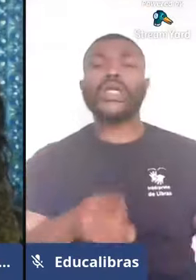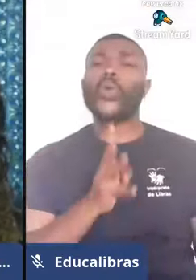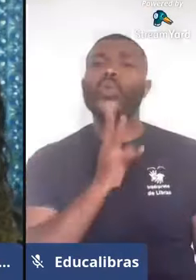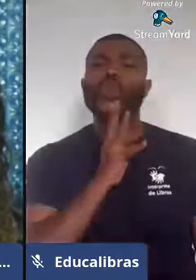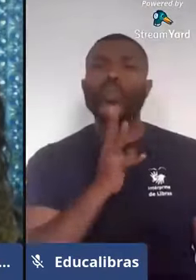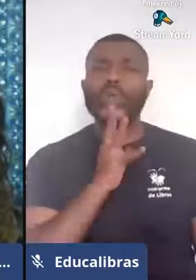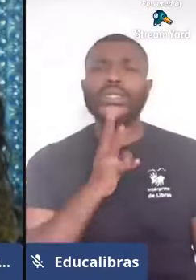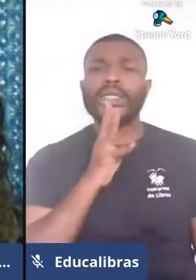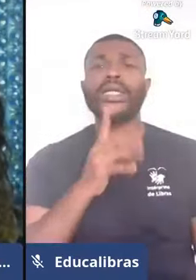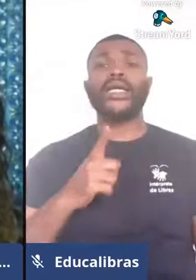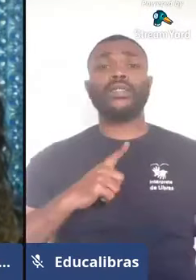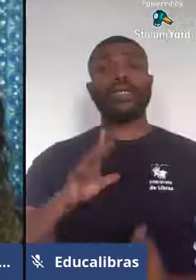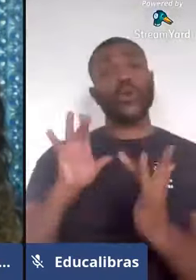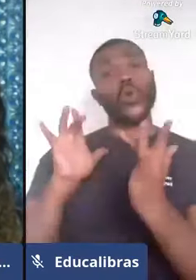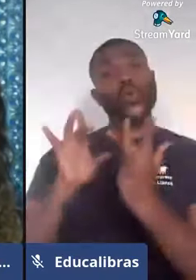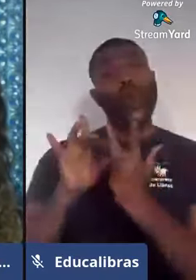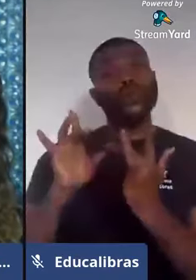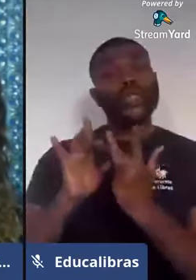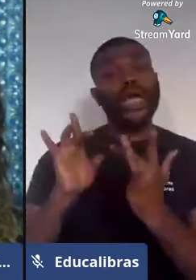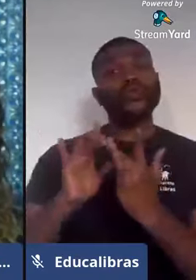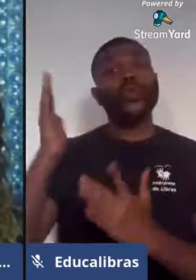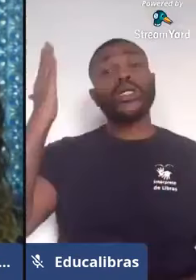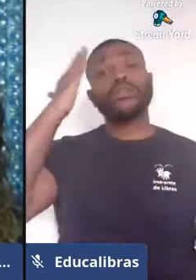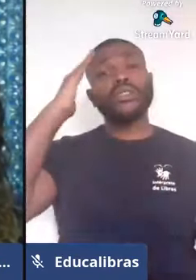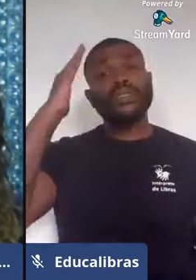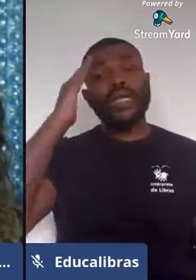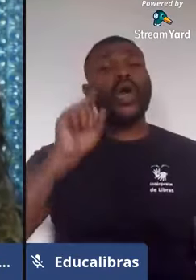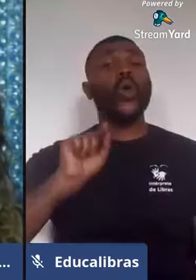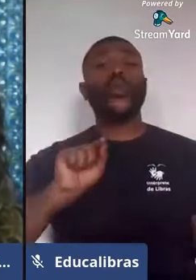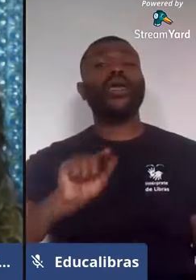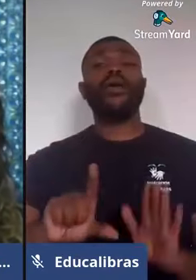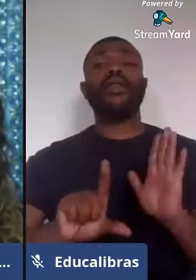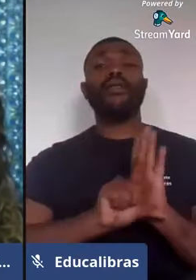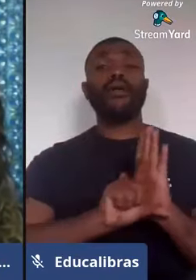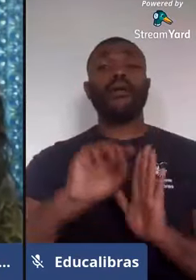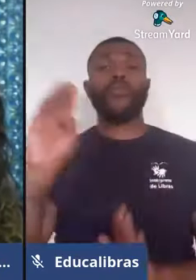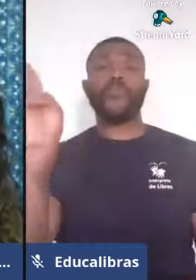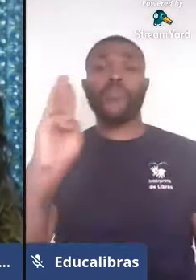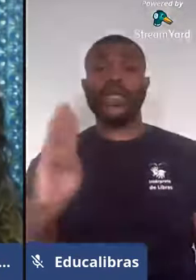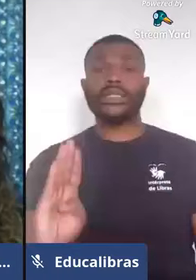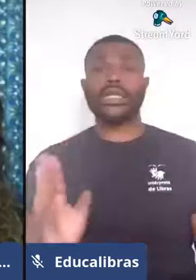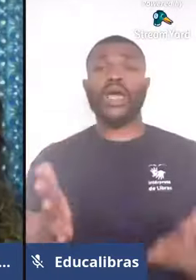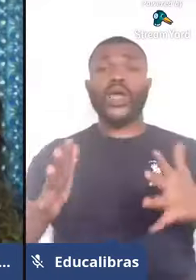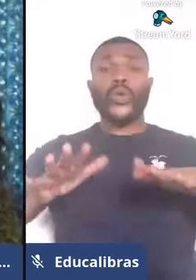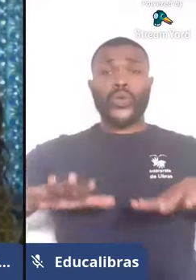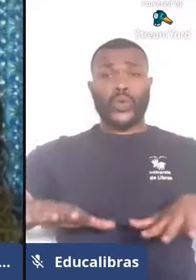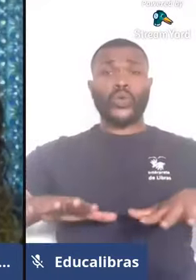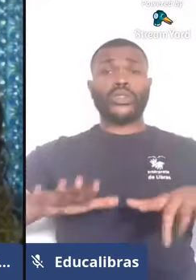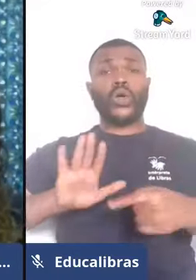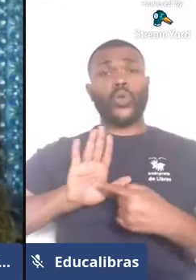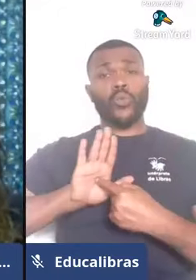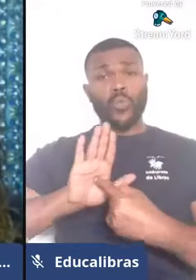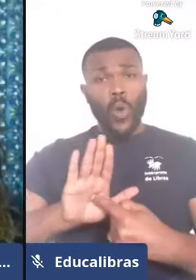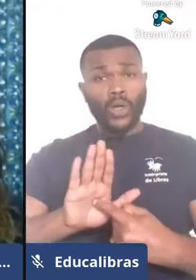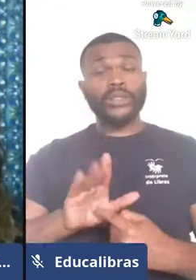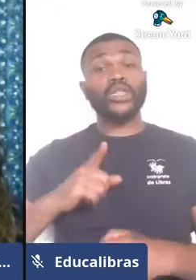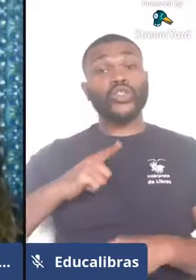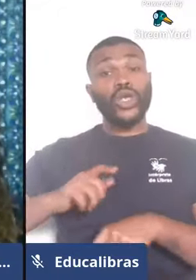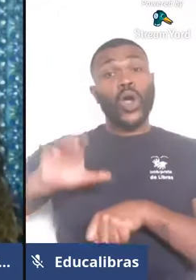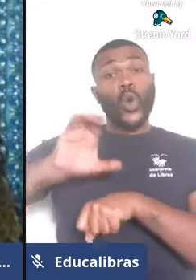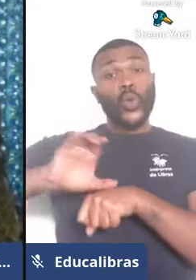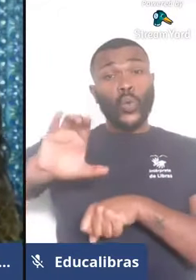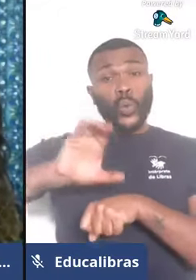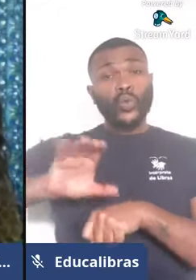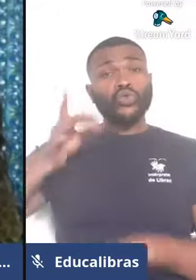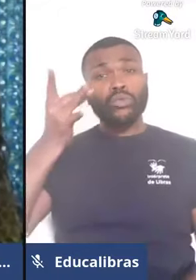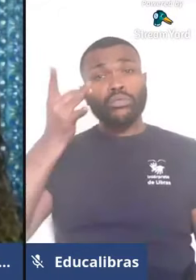contato, que elas entendam o que a Lei Brasileira de Inclusão traz. E aí, pensando nisso, a gente tinha um curso presencial, mas muita gente